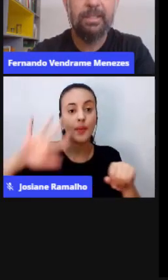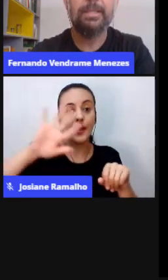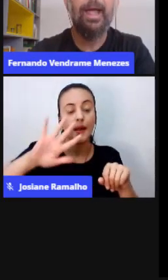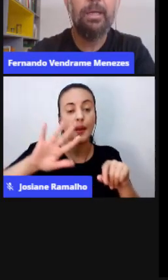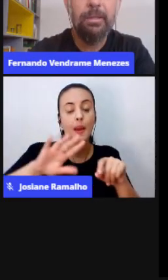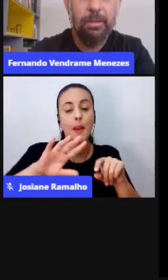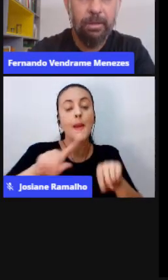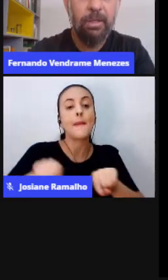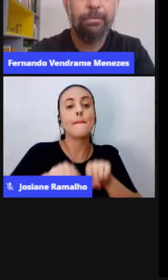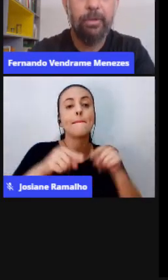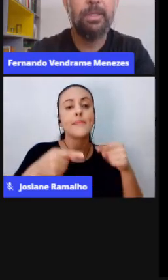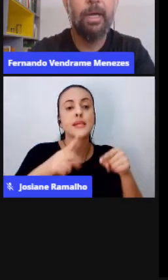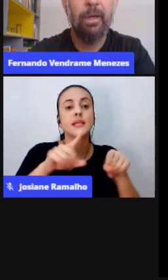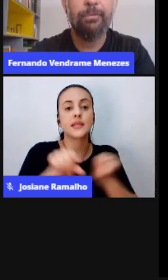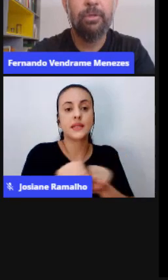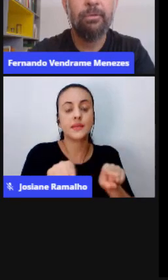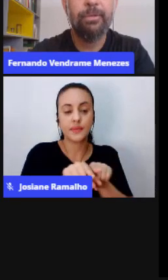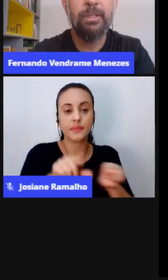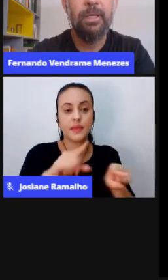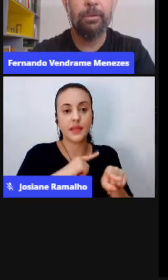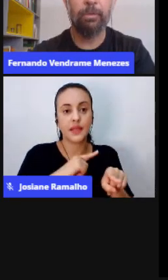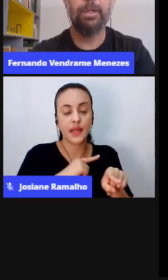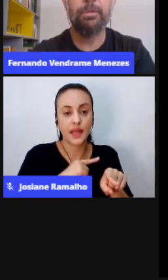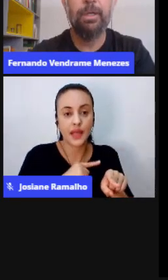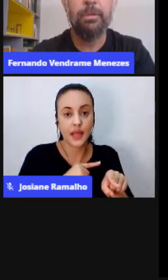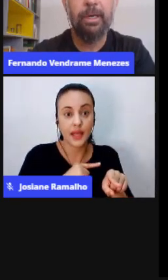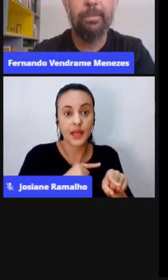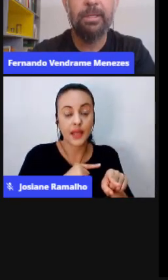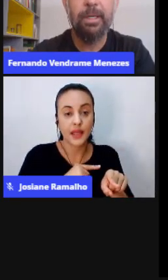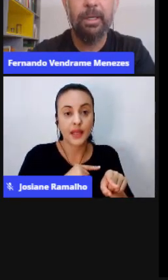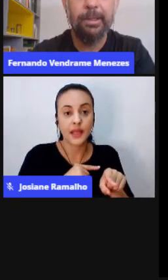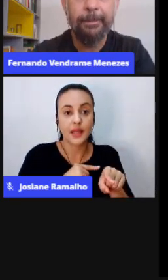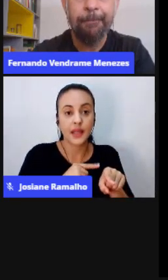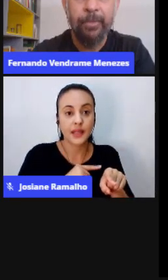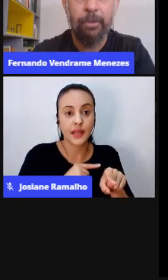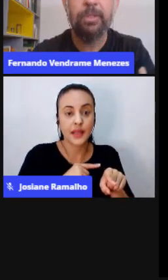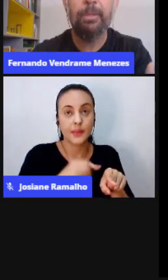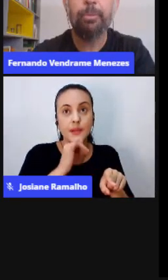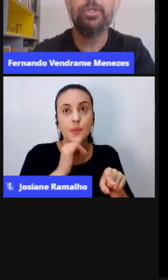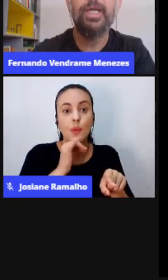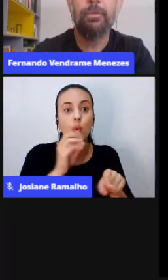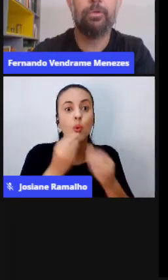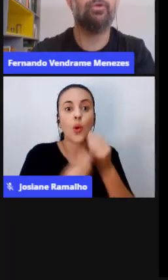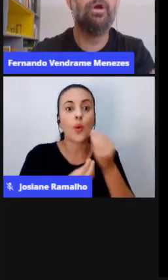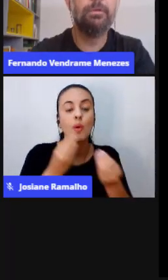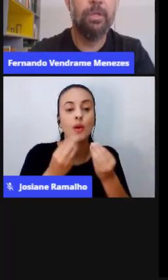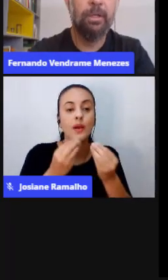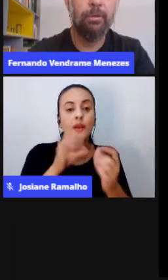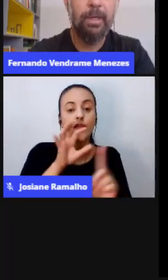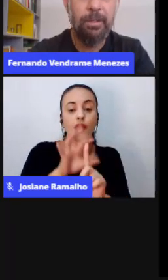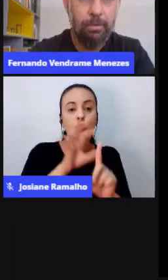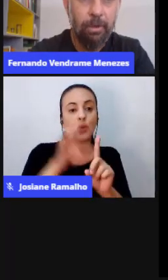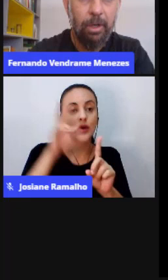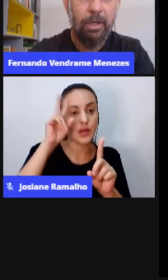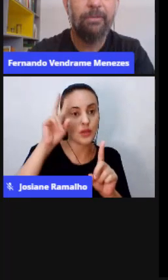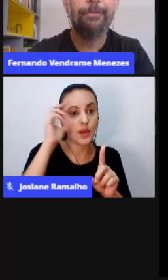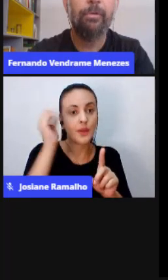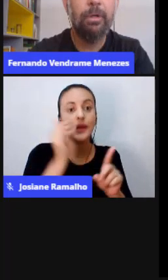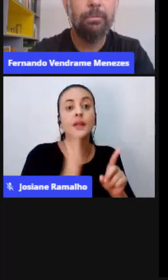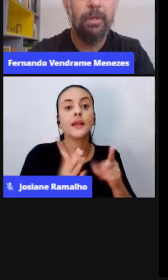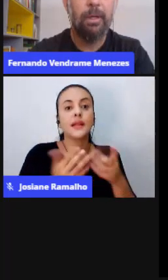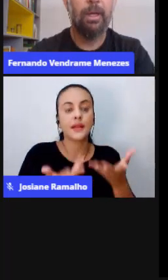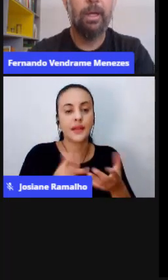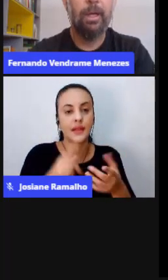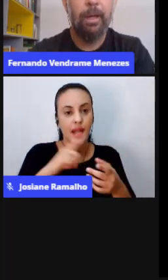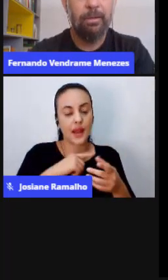desdobramentos das ideias que influenciaram a Revolução Francesa no contexto da história brasileira. Nós temos processos históricos aqui no Brasil que